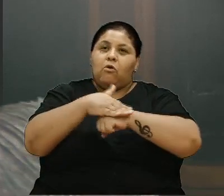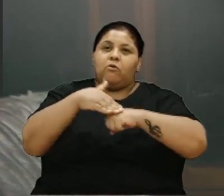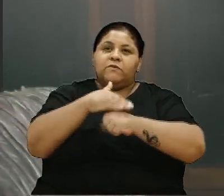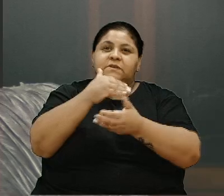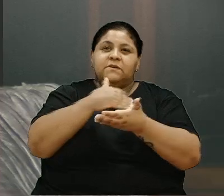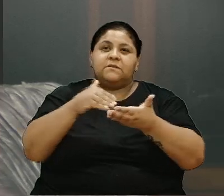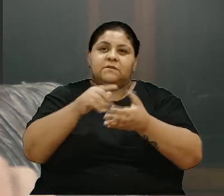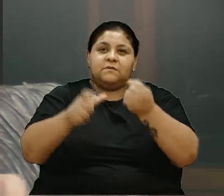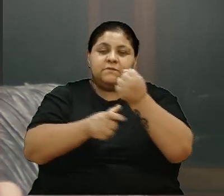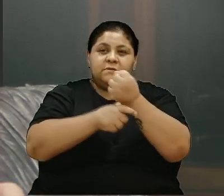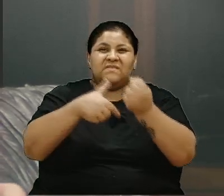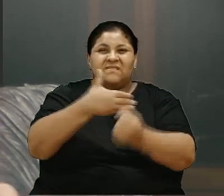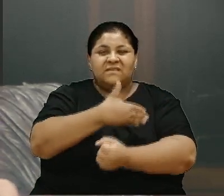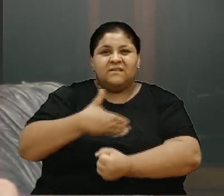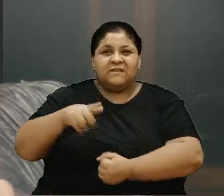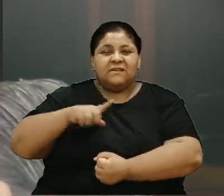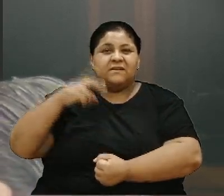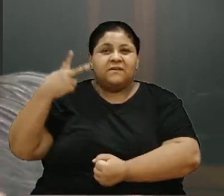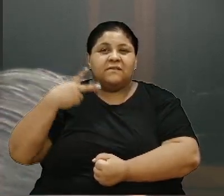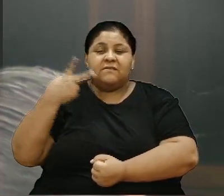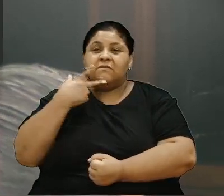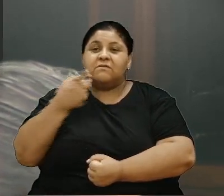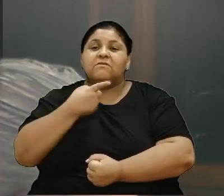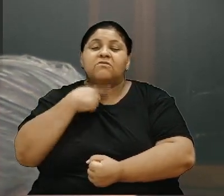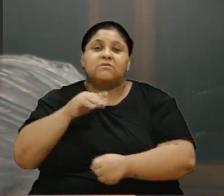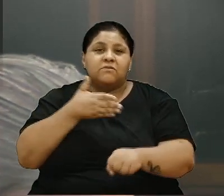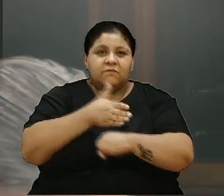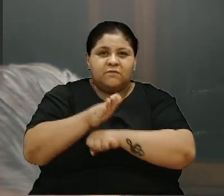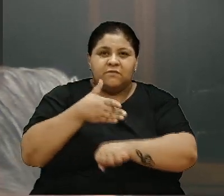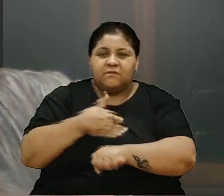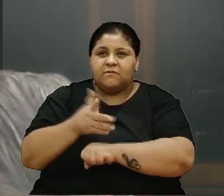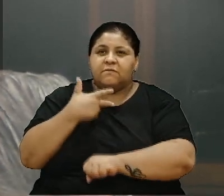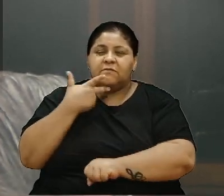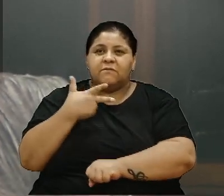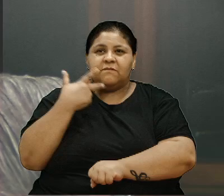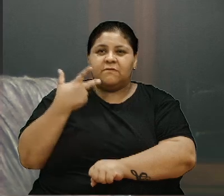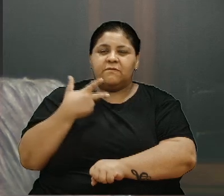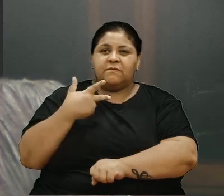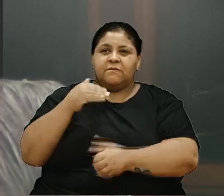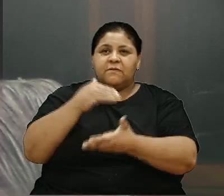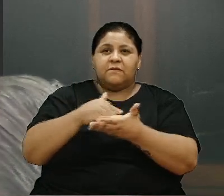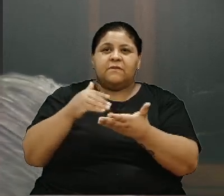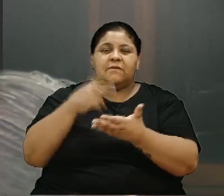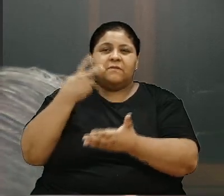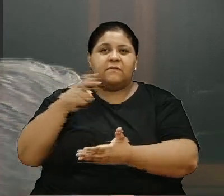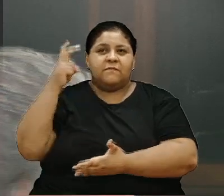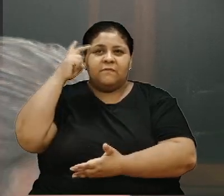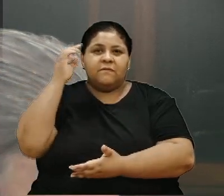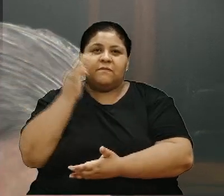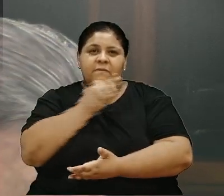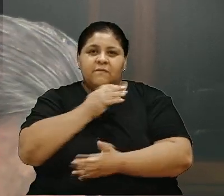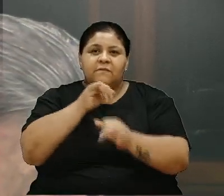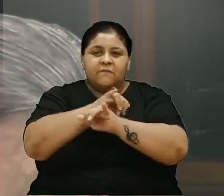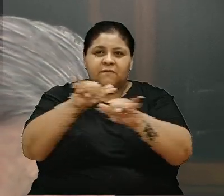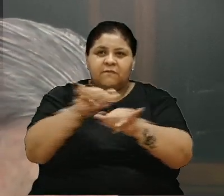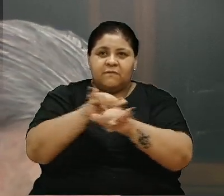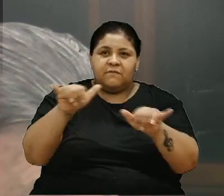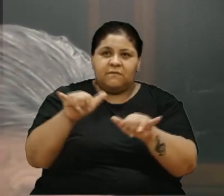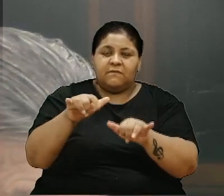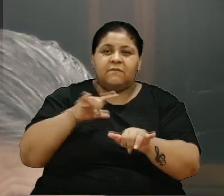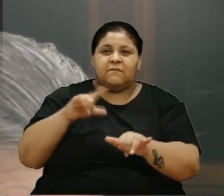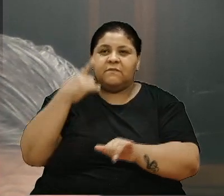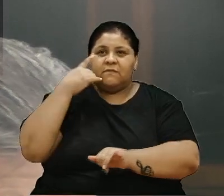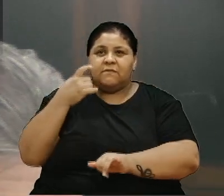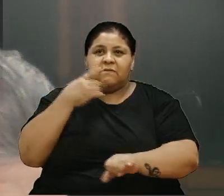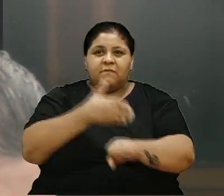Nós até tiveram vereadores que falaram que gostariam de participar, falei com a secretária de Cultura, Tatiane Frisso. Então, fico de avisar os vereadores para, se alguém tiver interesse